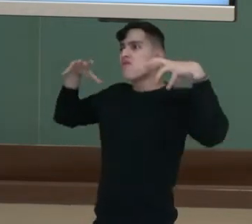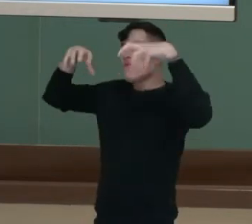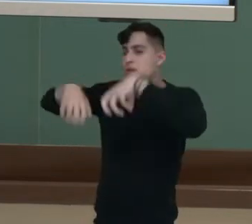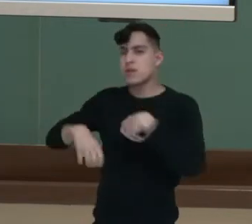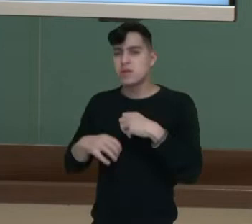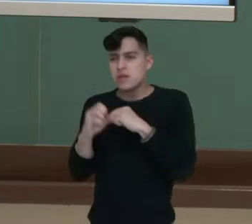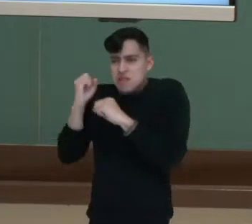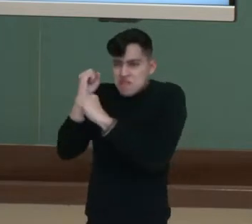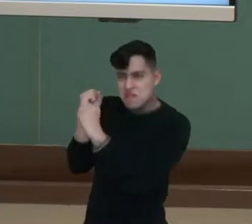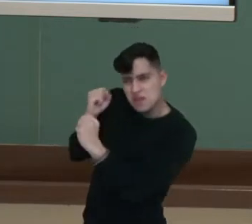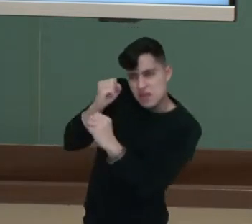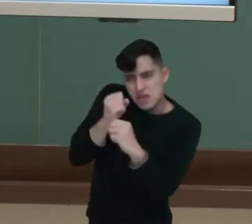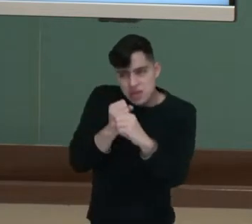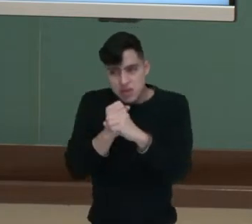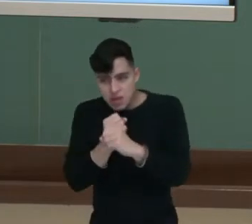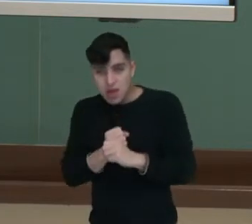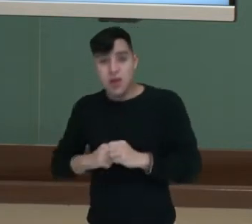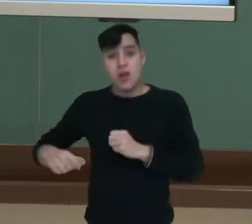vivo